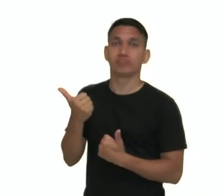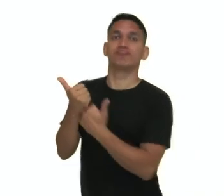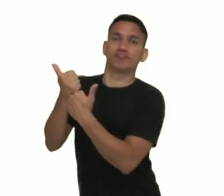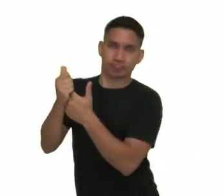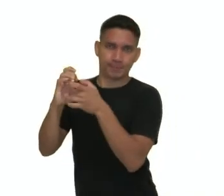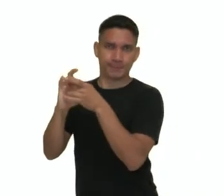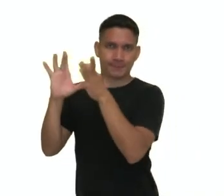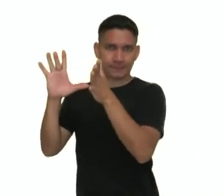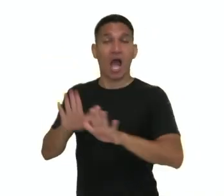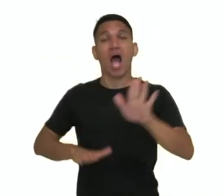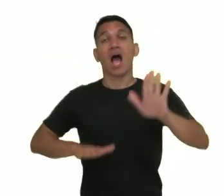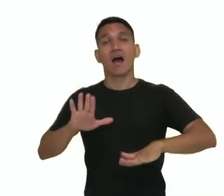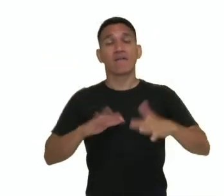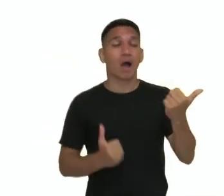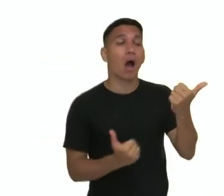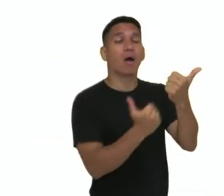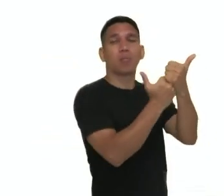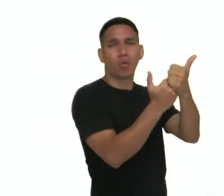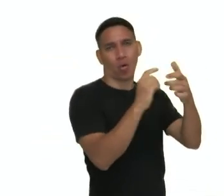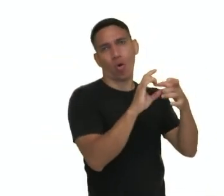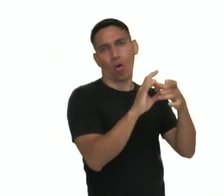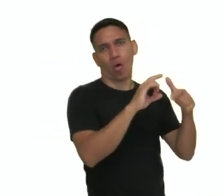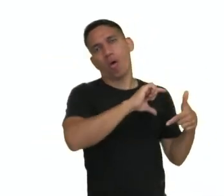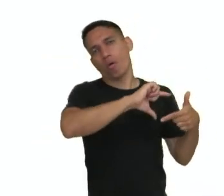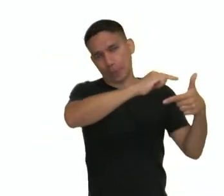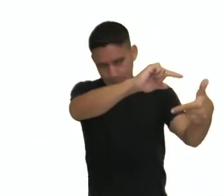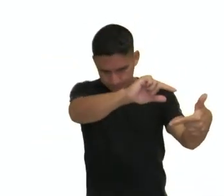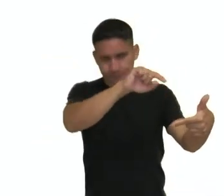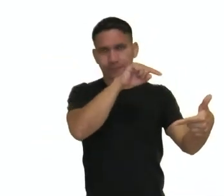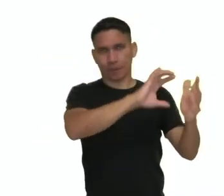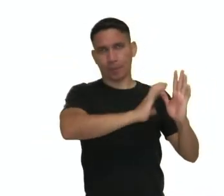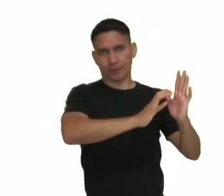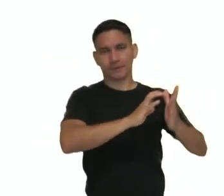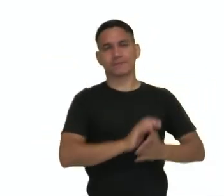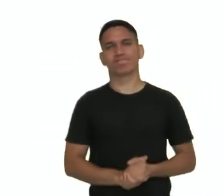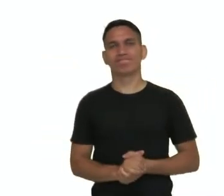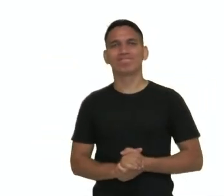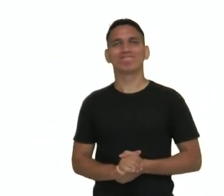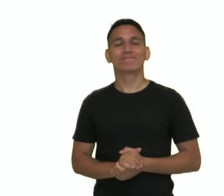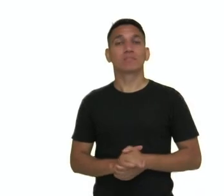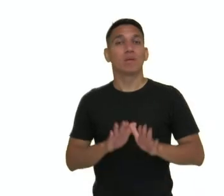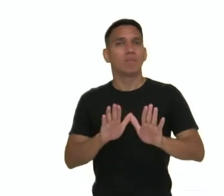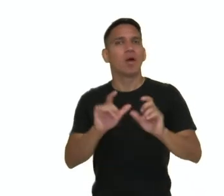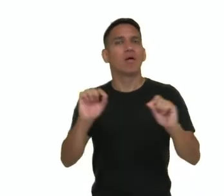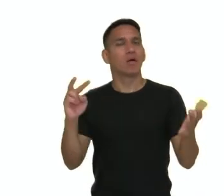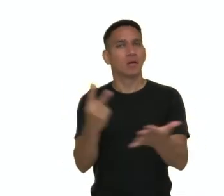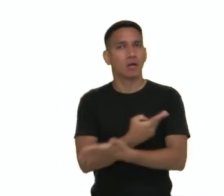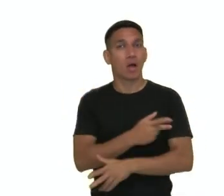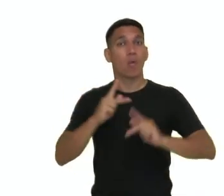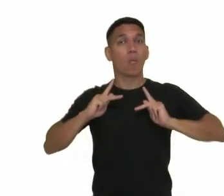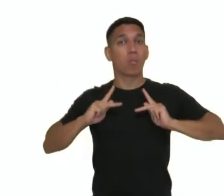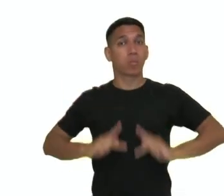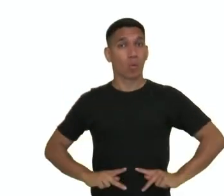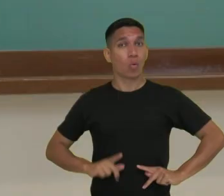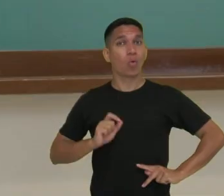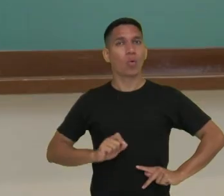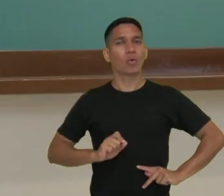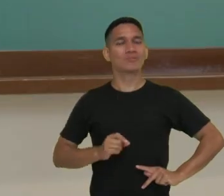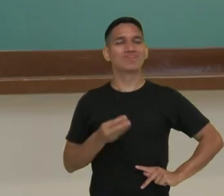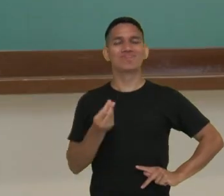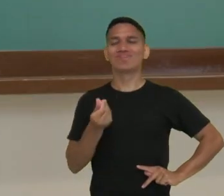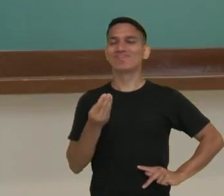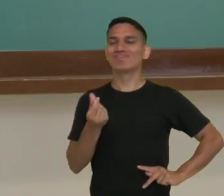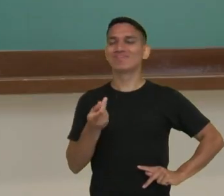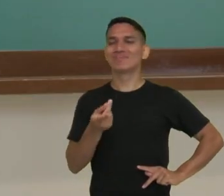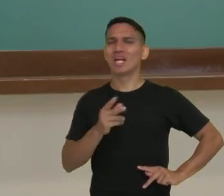dos liberais, ora ele ficava do lado dos conservadores. Mas o seu posicionamento nada